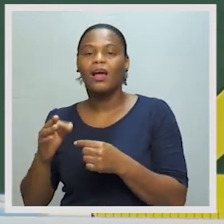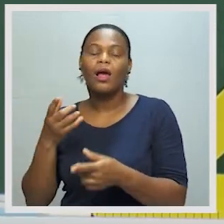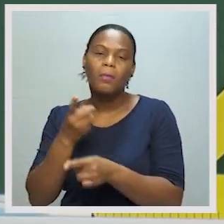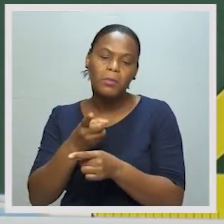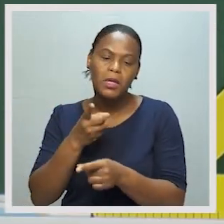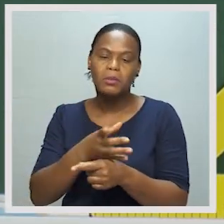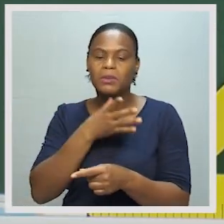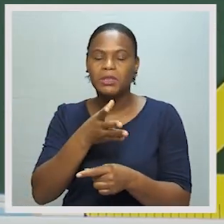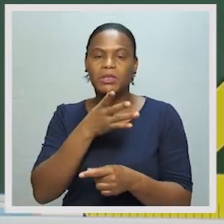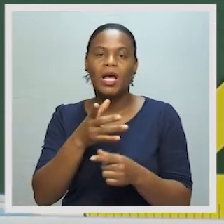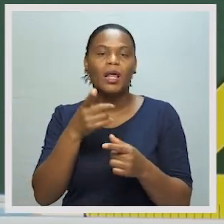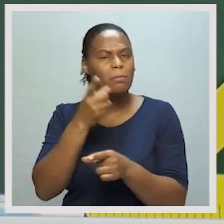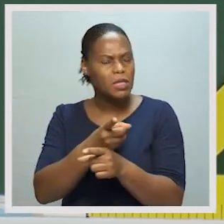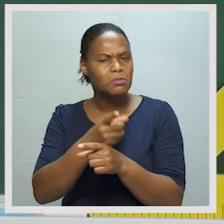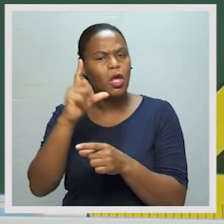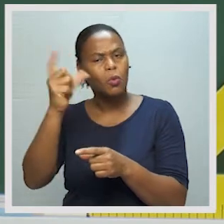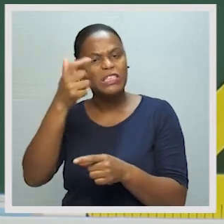equivalente à equação